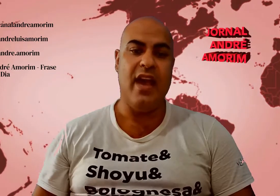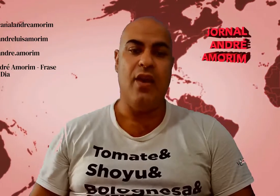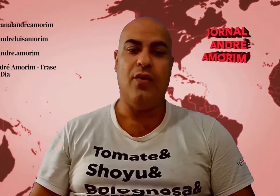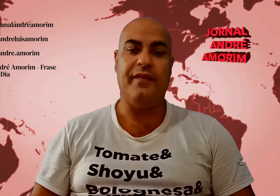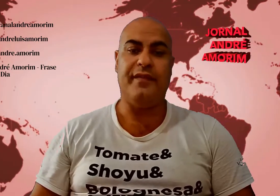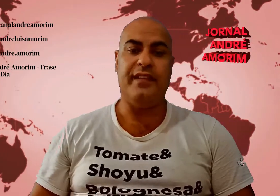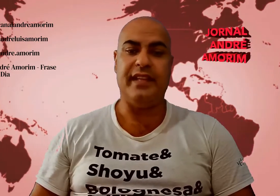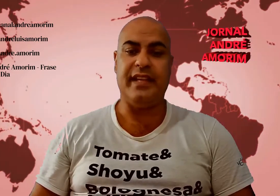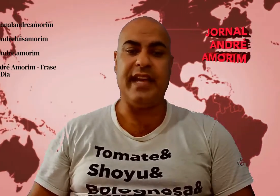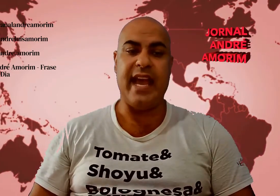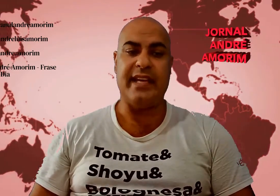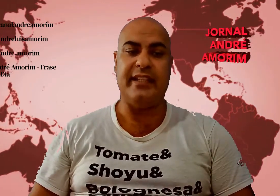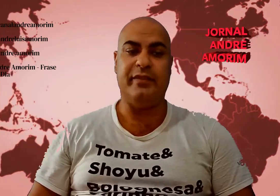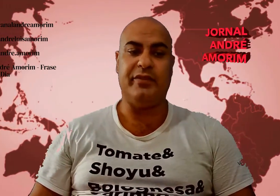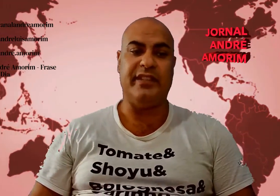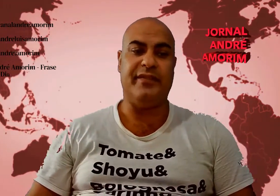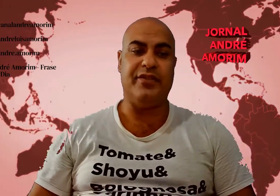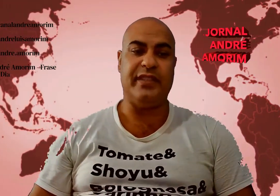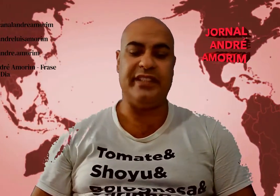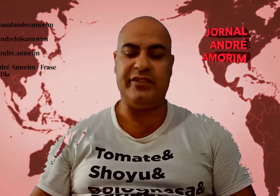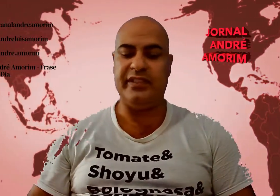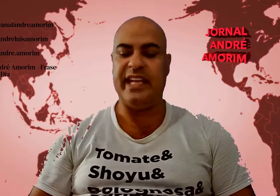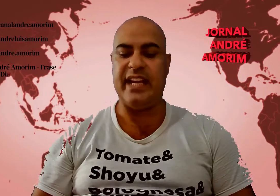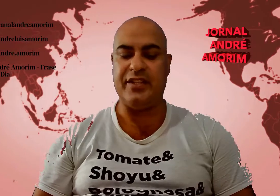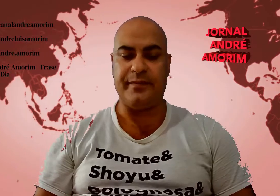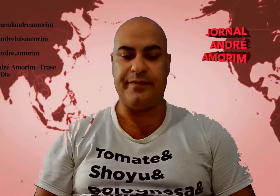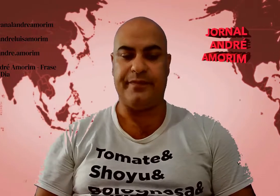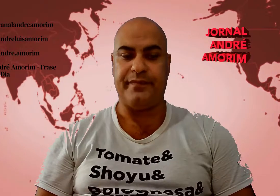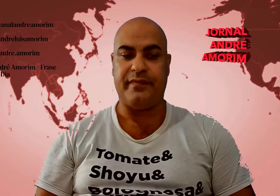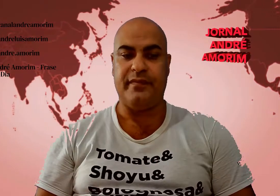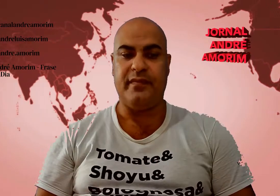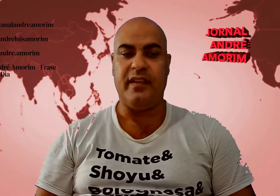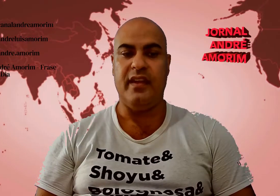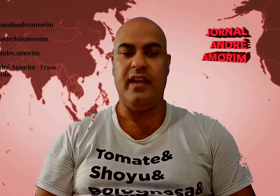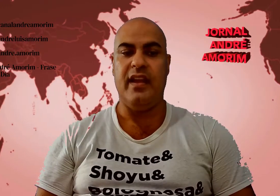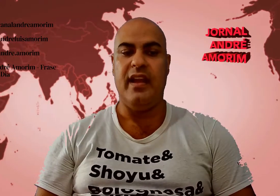que quer ou a vida que quer que as pessoas vejam nas redes sociais?